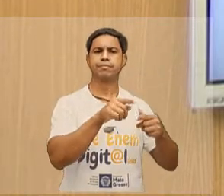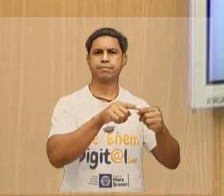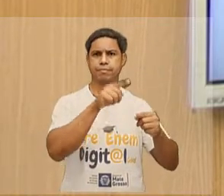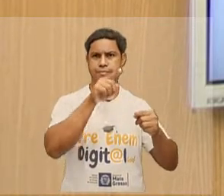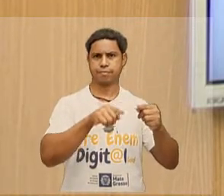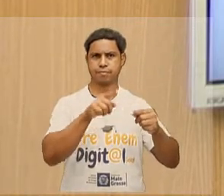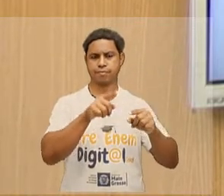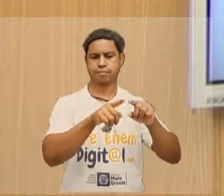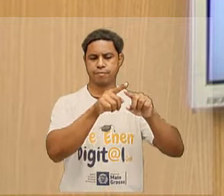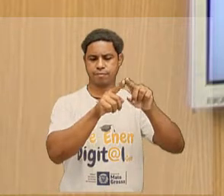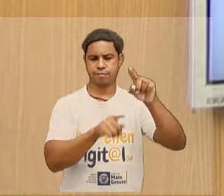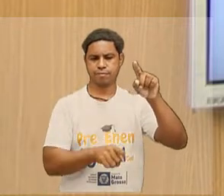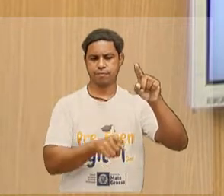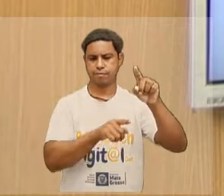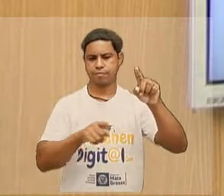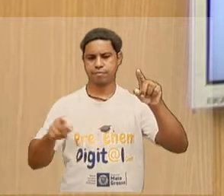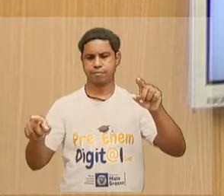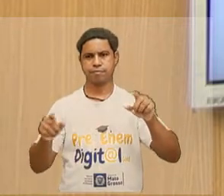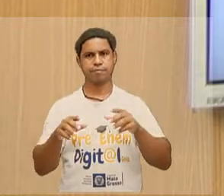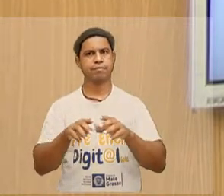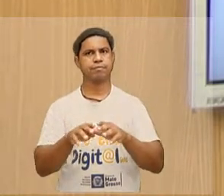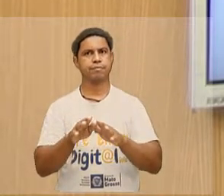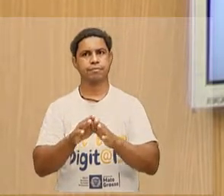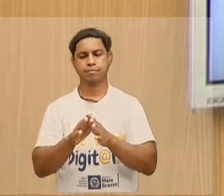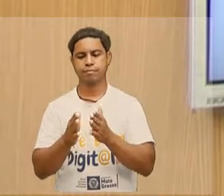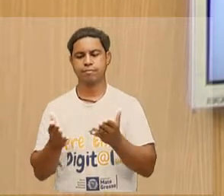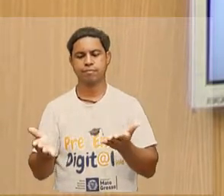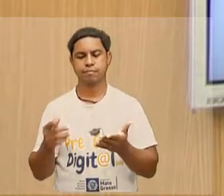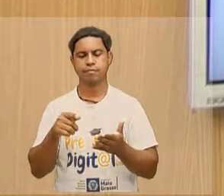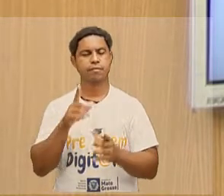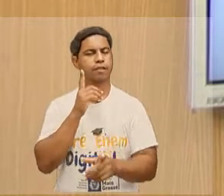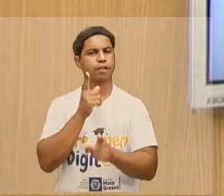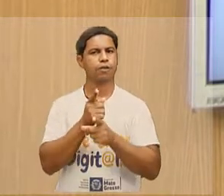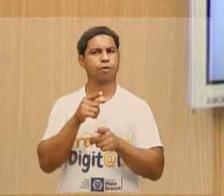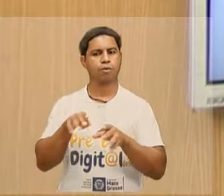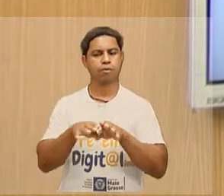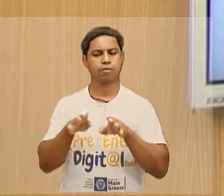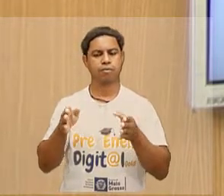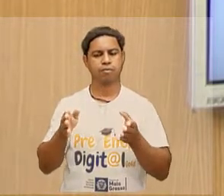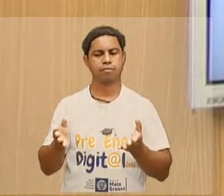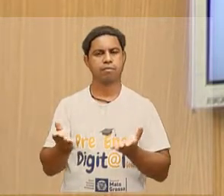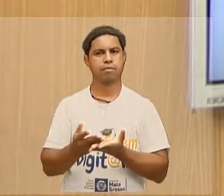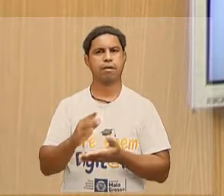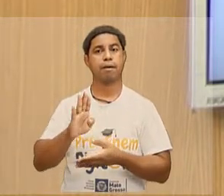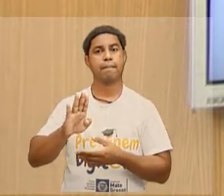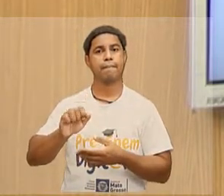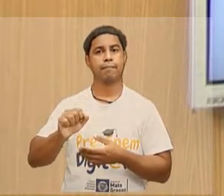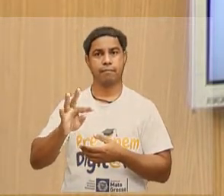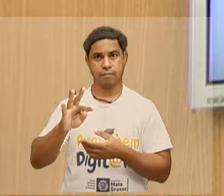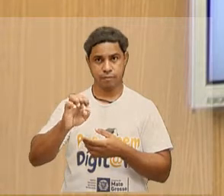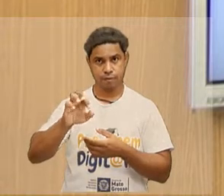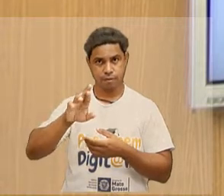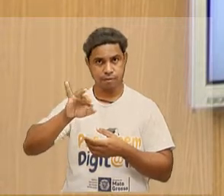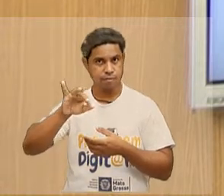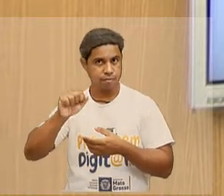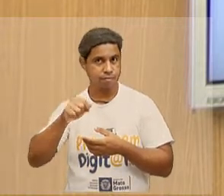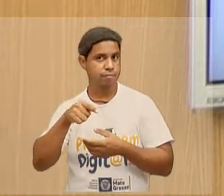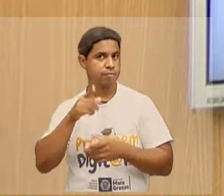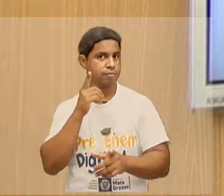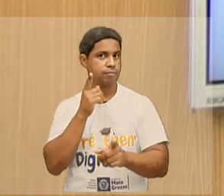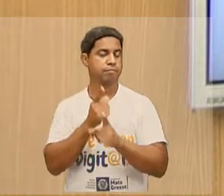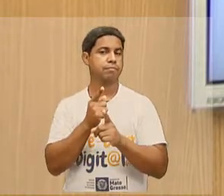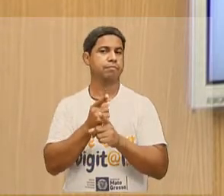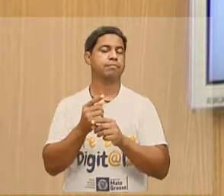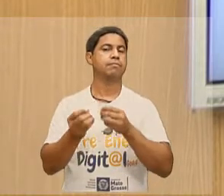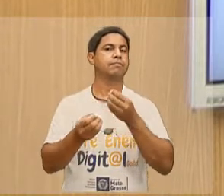abrir esse dispositivo aqui e encontrar uma bateria, e essa bateria gerar uma diferença de potencial de 12